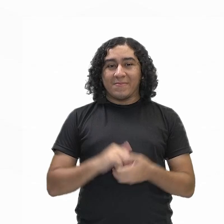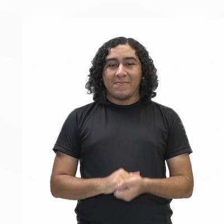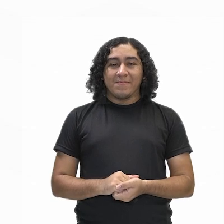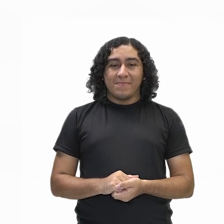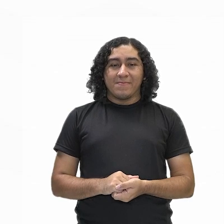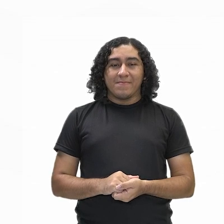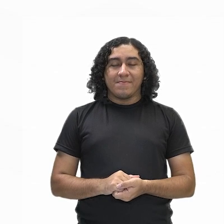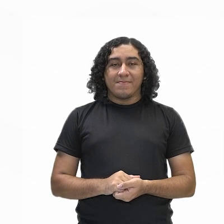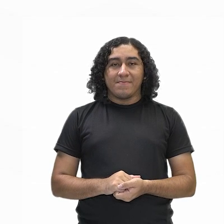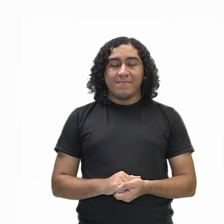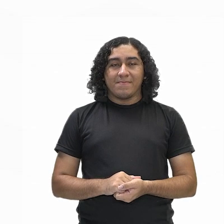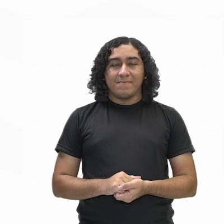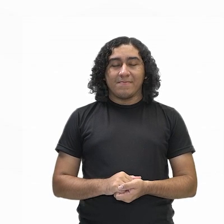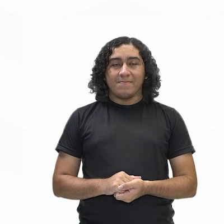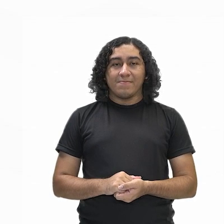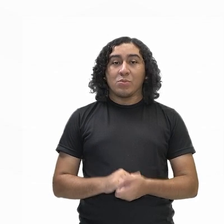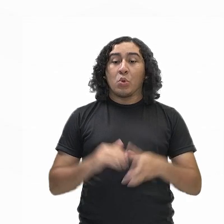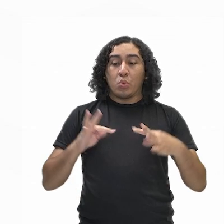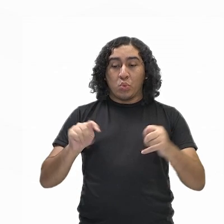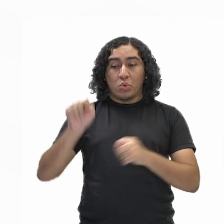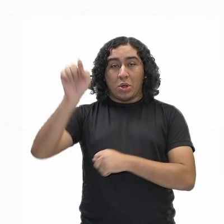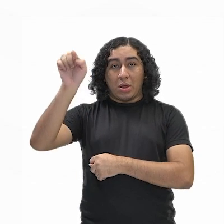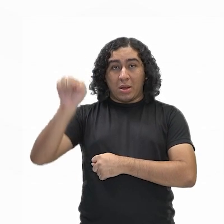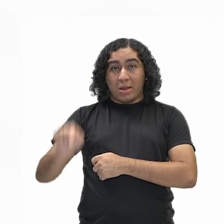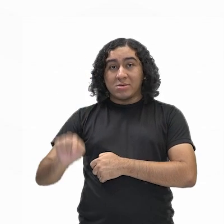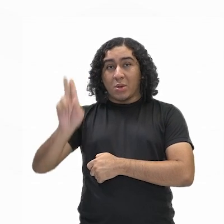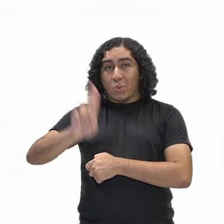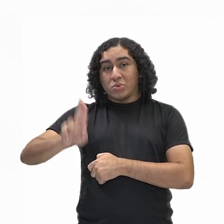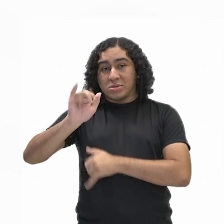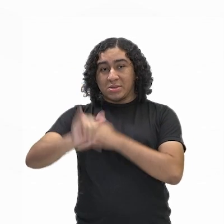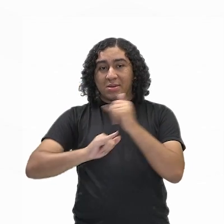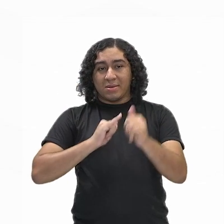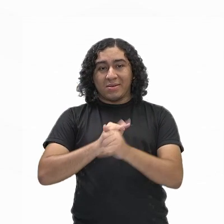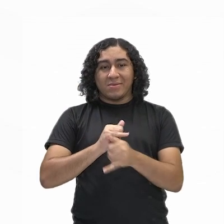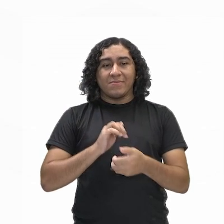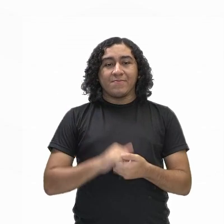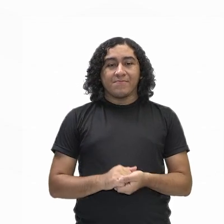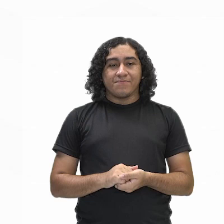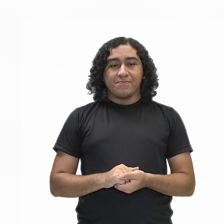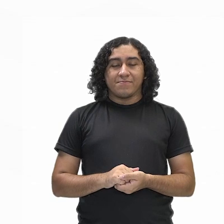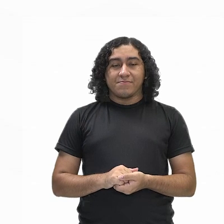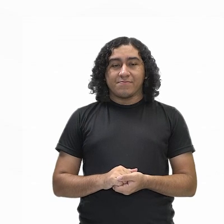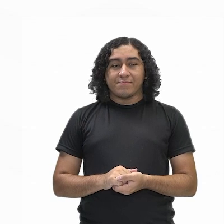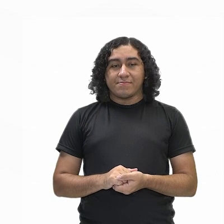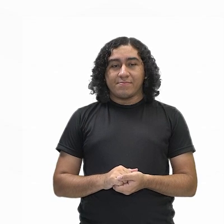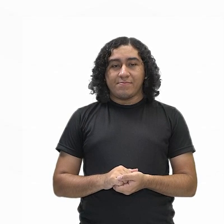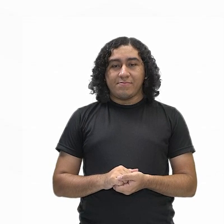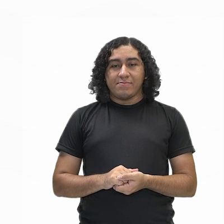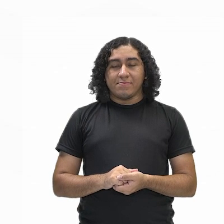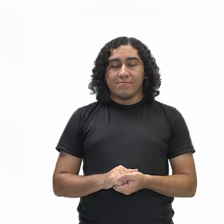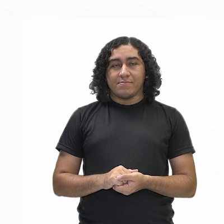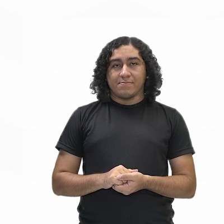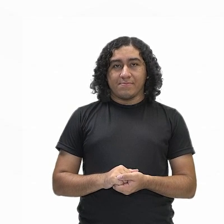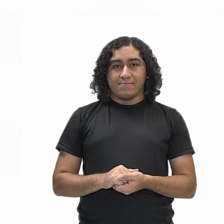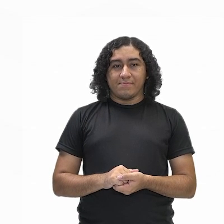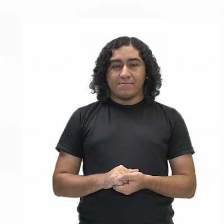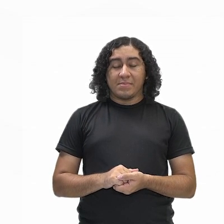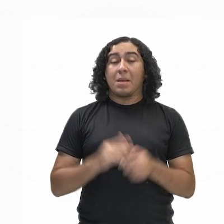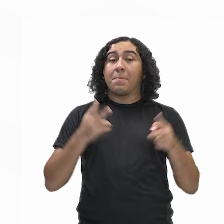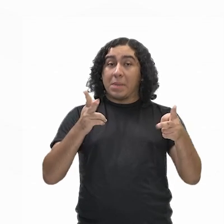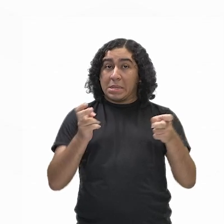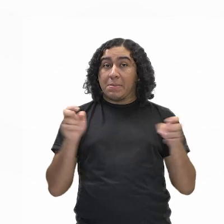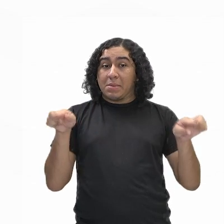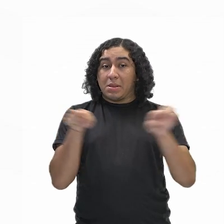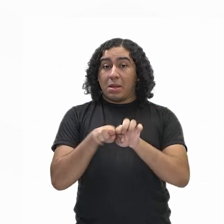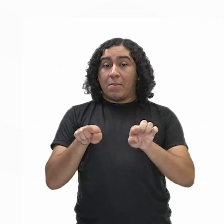abreviações aí são utilizadas na internet, nas redes sociais. Vamos adiante. Isso é para que vocês percebam aí